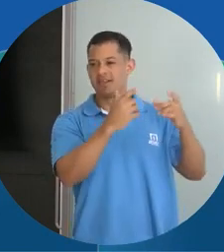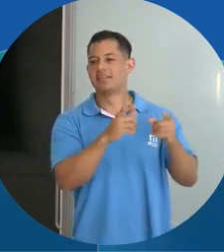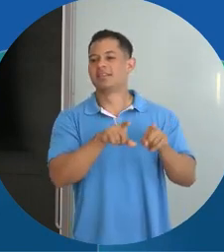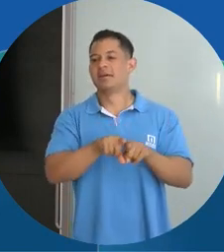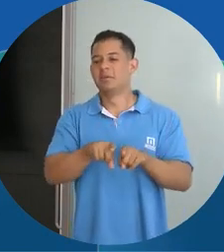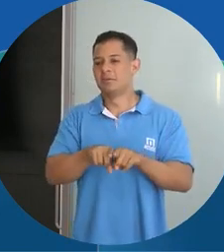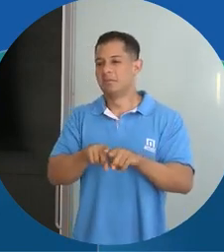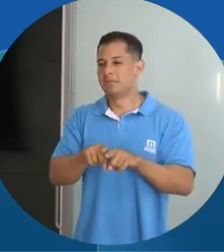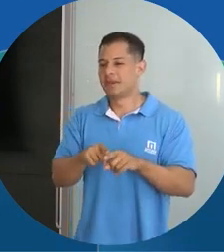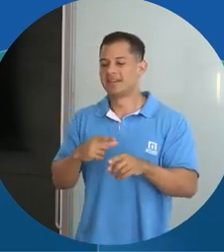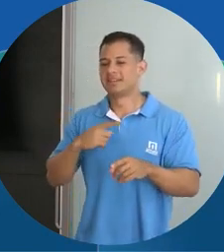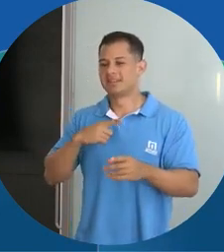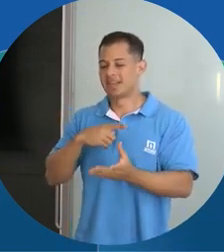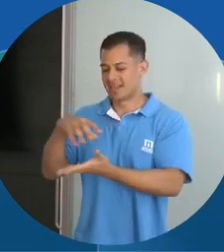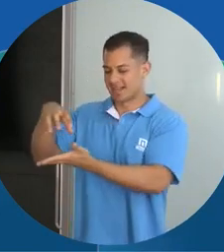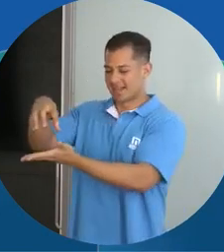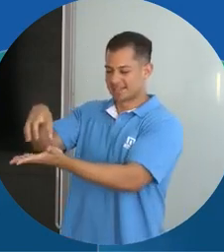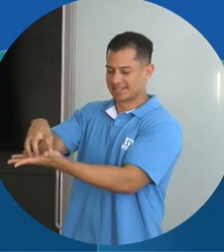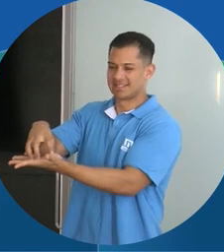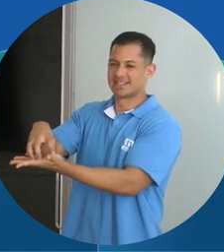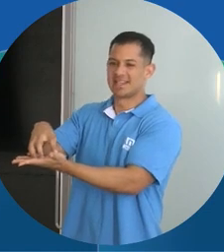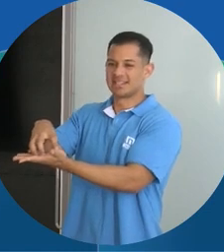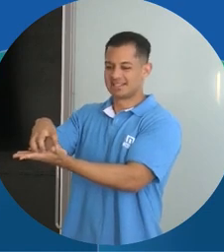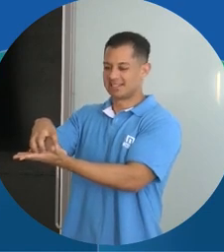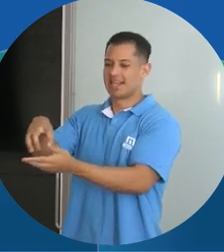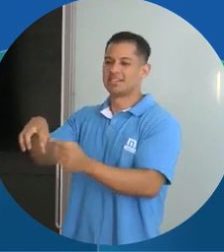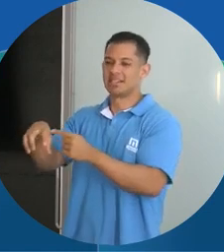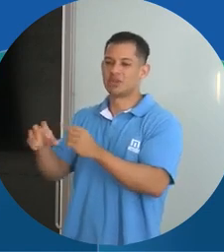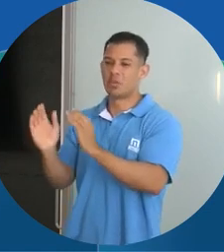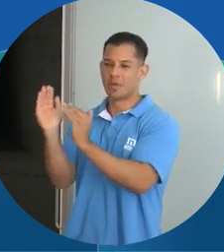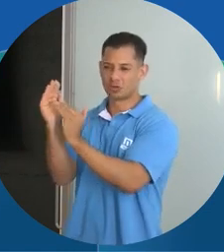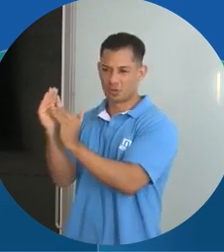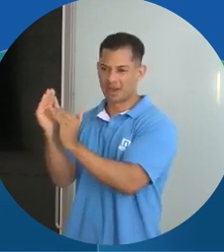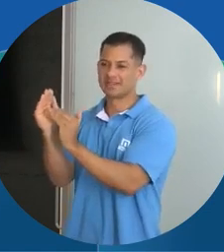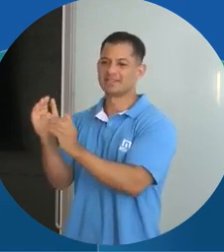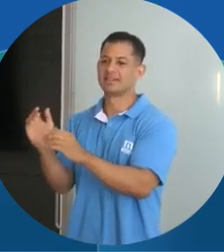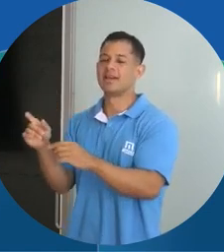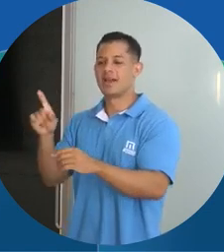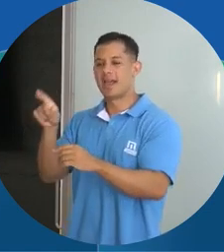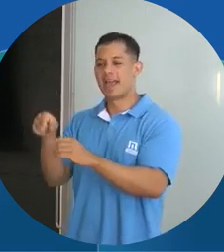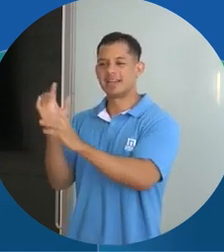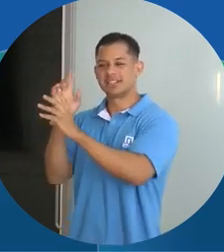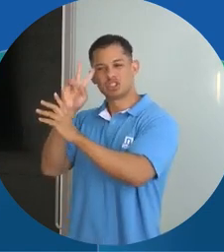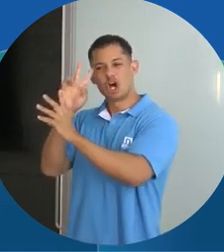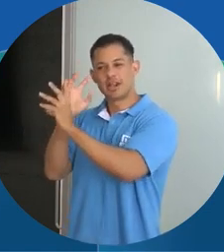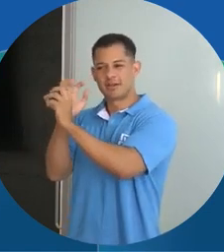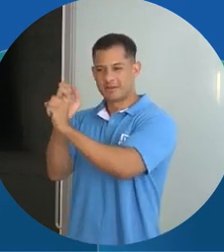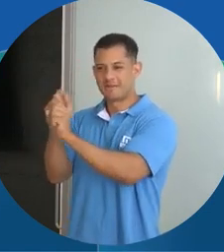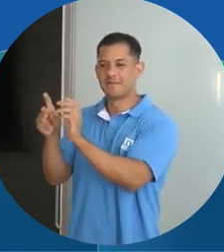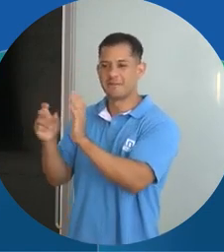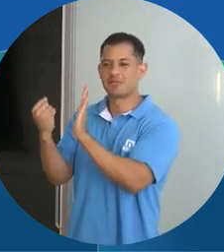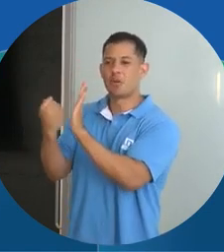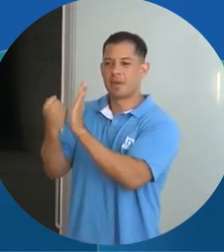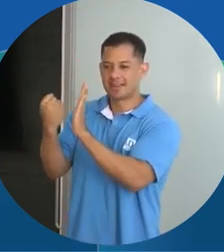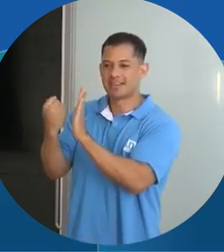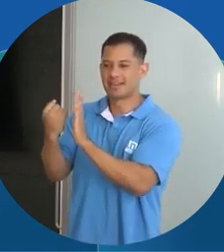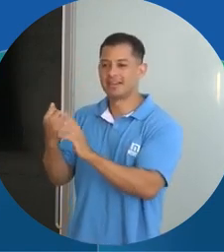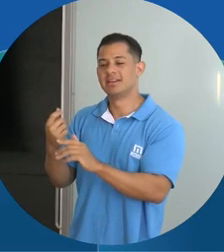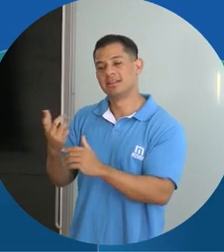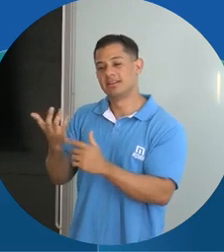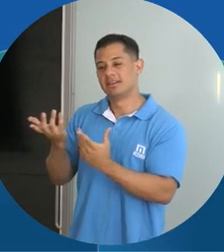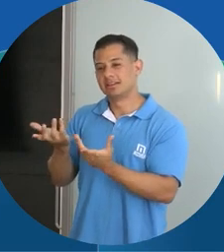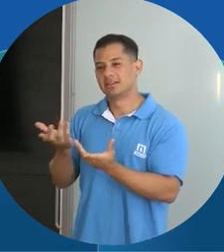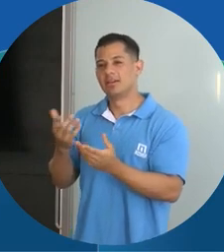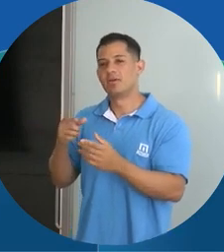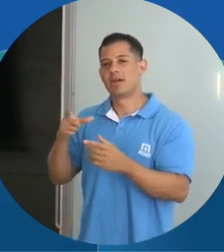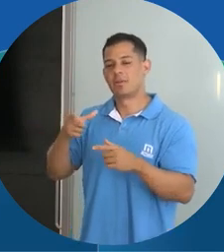que é na esquina aqui, é tombada também. Então, ali é uma região